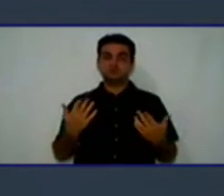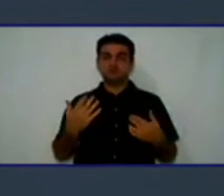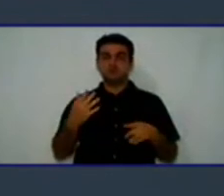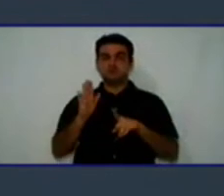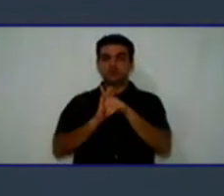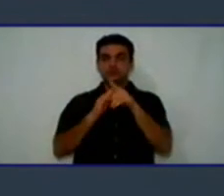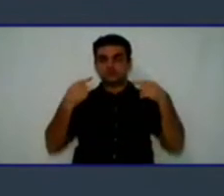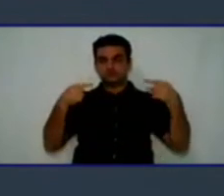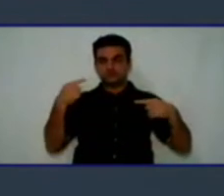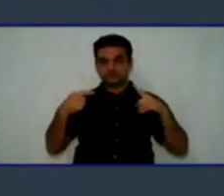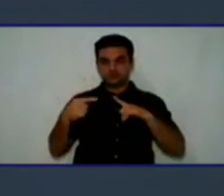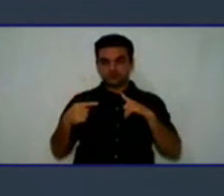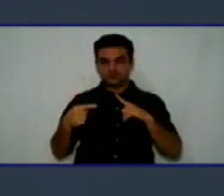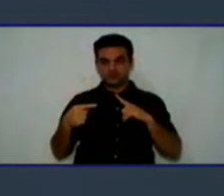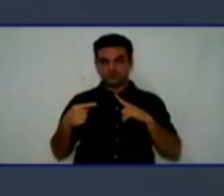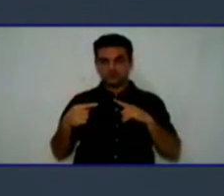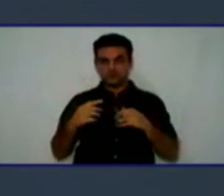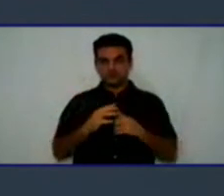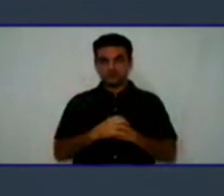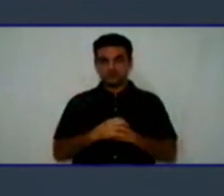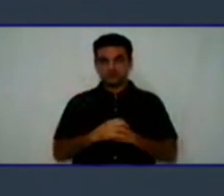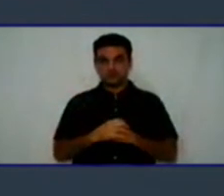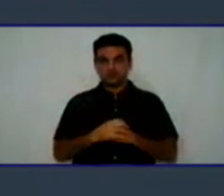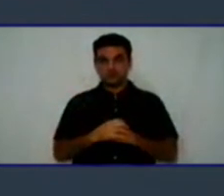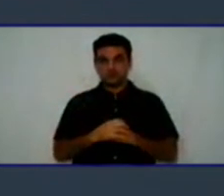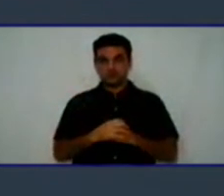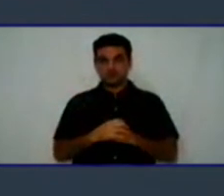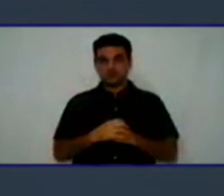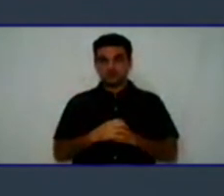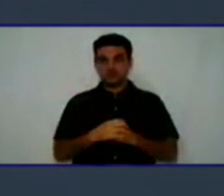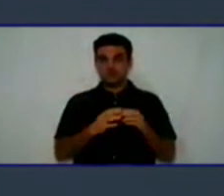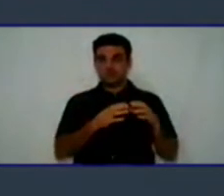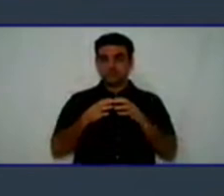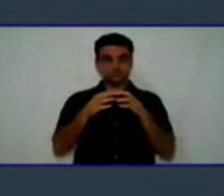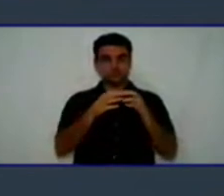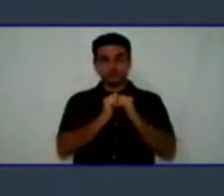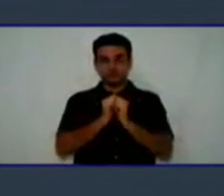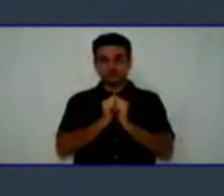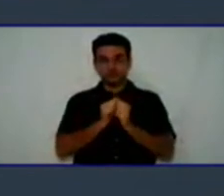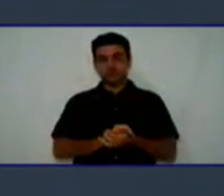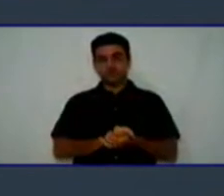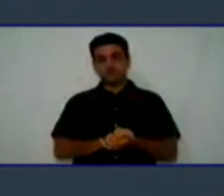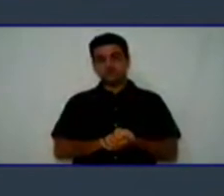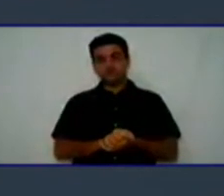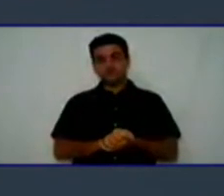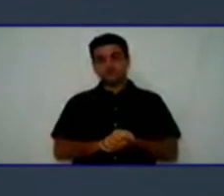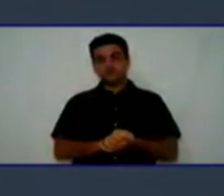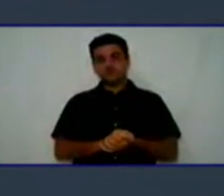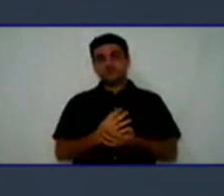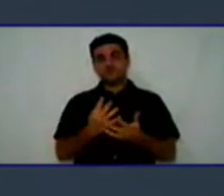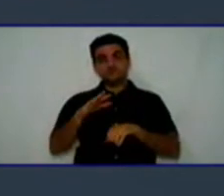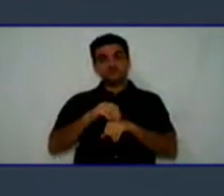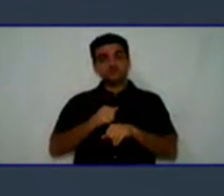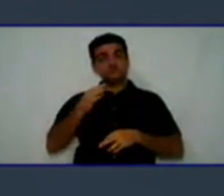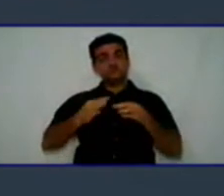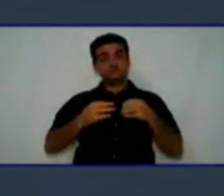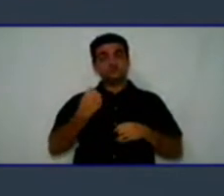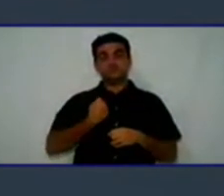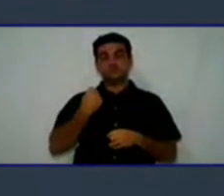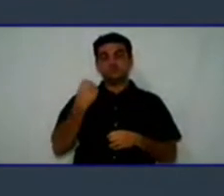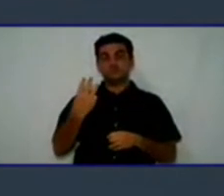Indago dos eminentes colegas se há divergência. Decisão unânime. Chamo para julgamento a lista